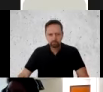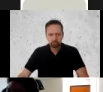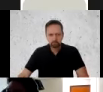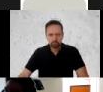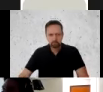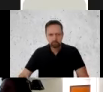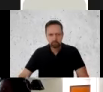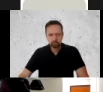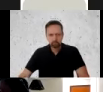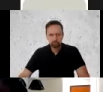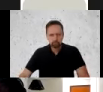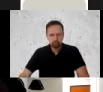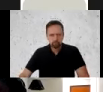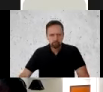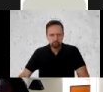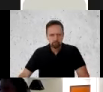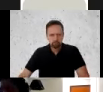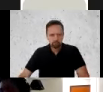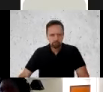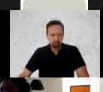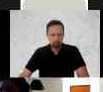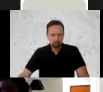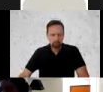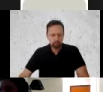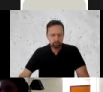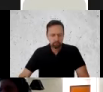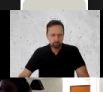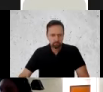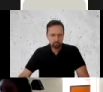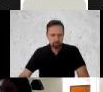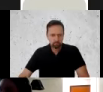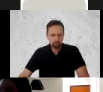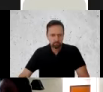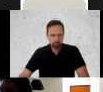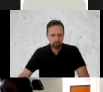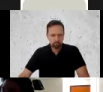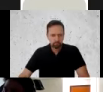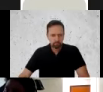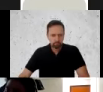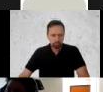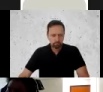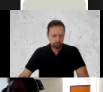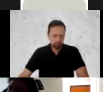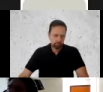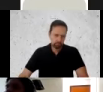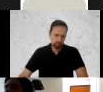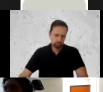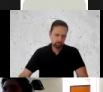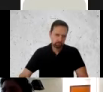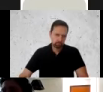Mesmo com esse resultado, apresentou robustez também, esse resultado, mesmo nesse caso, nessa simulação diferente,